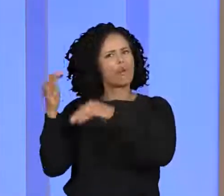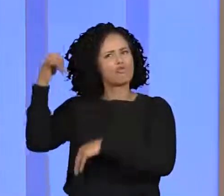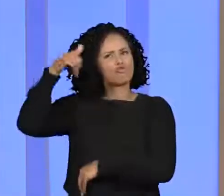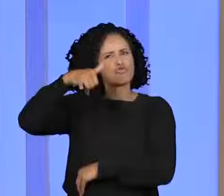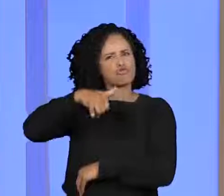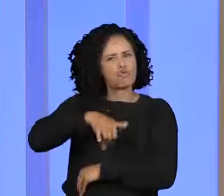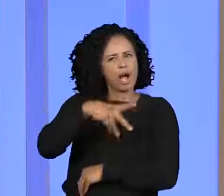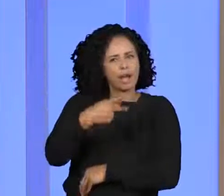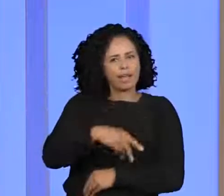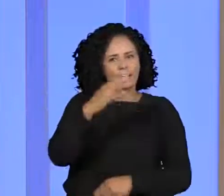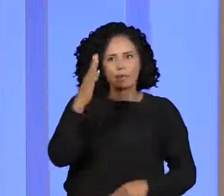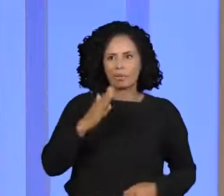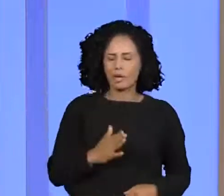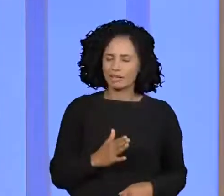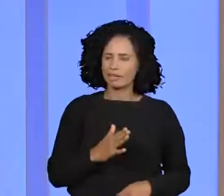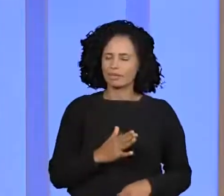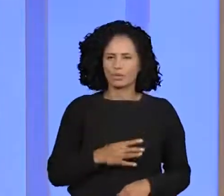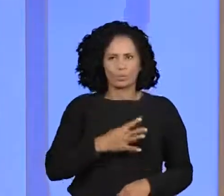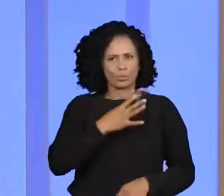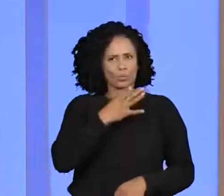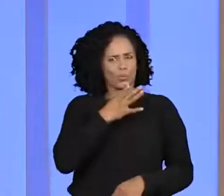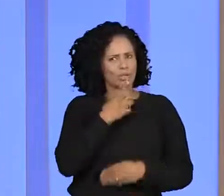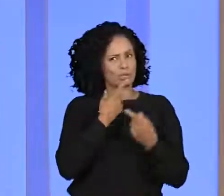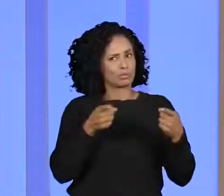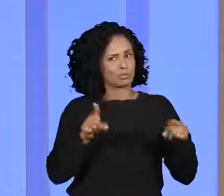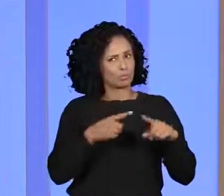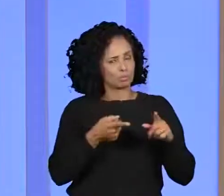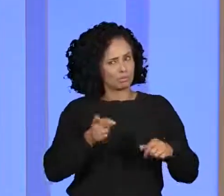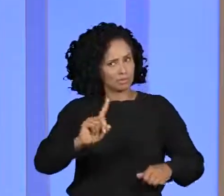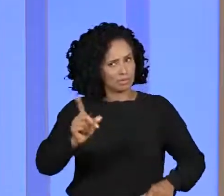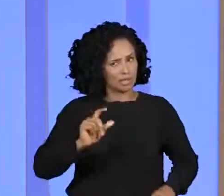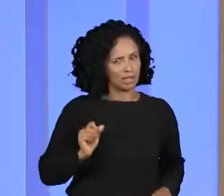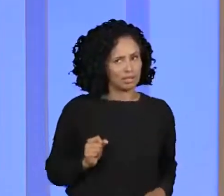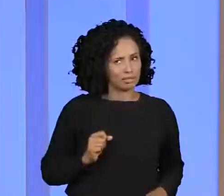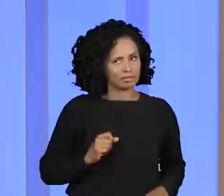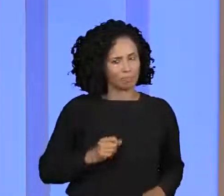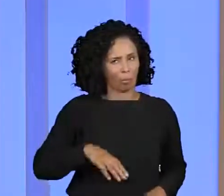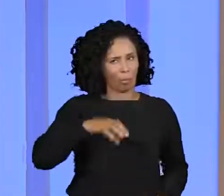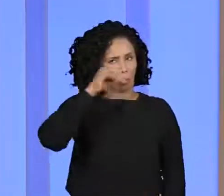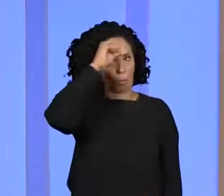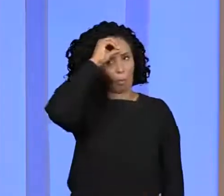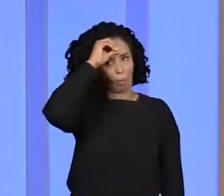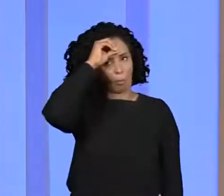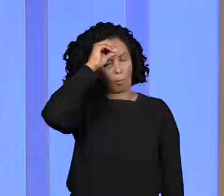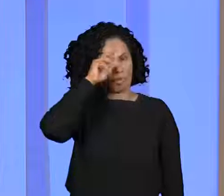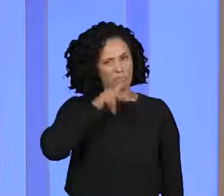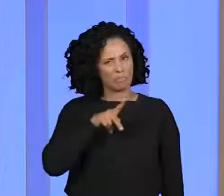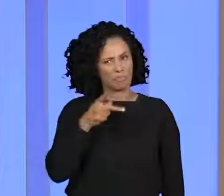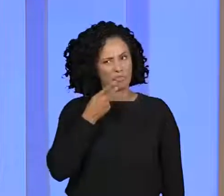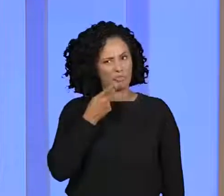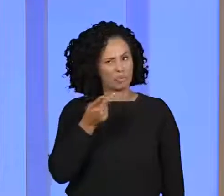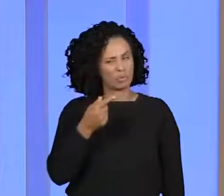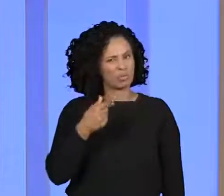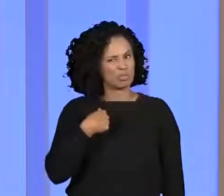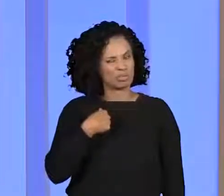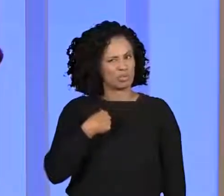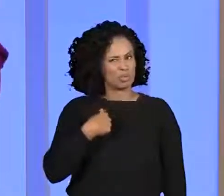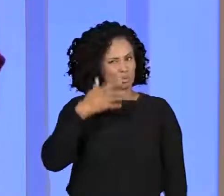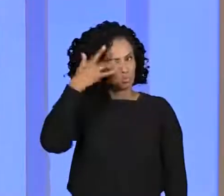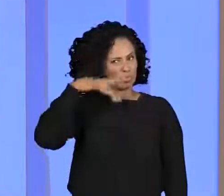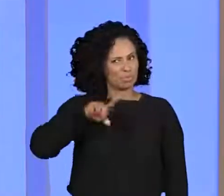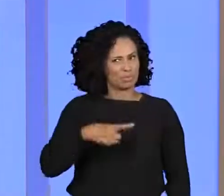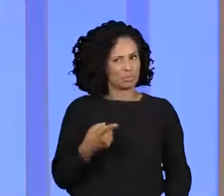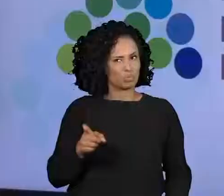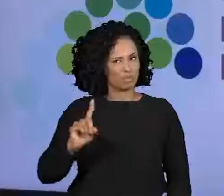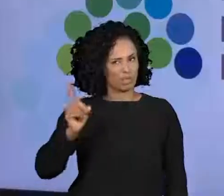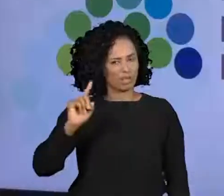assim, tá bom. eu não sei muita coisa sobre música, não sei de onde o professor Adriano tirou essa ideia maluca, mas obrigada pelo convite,